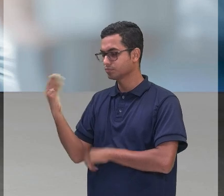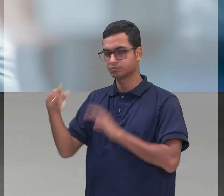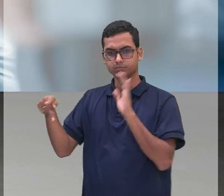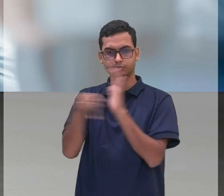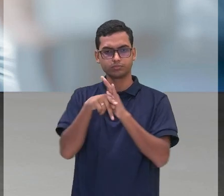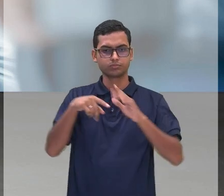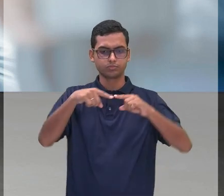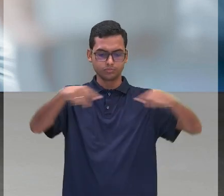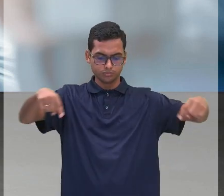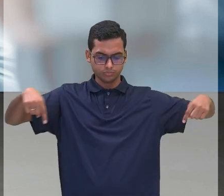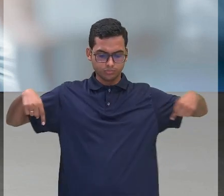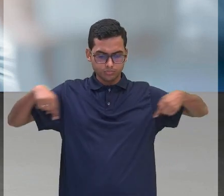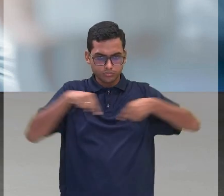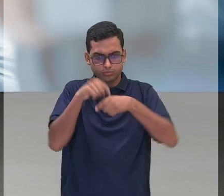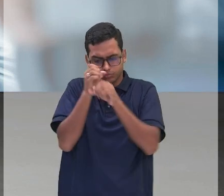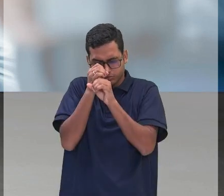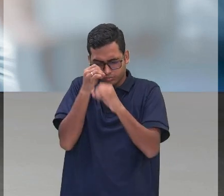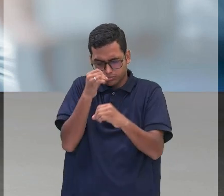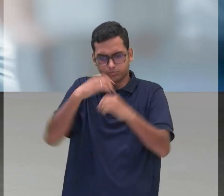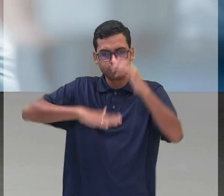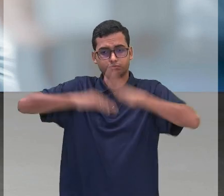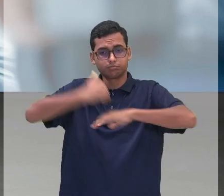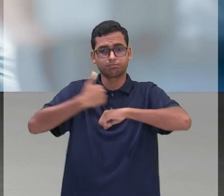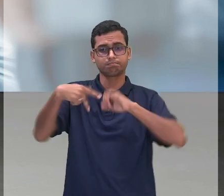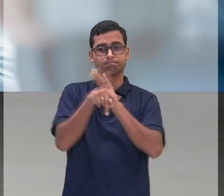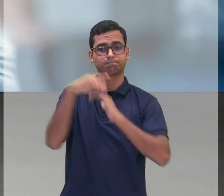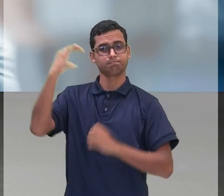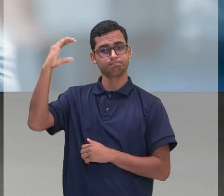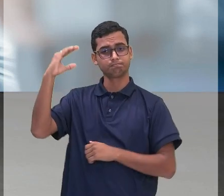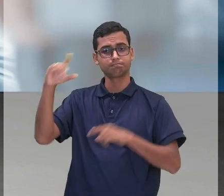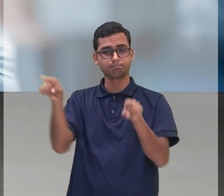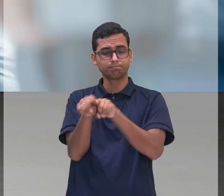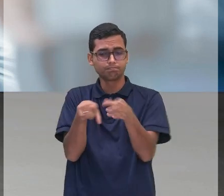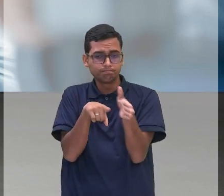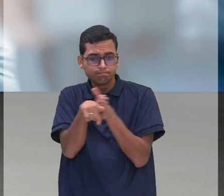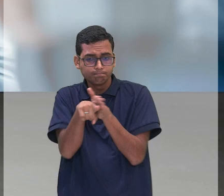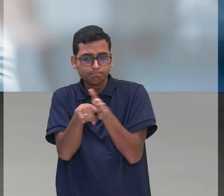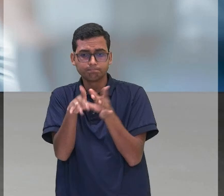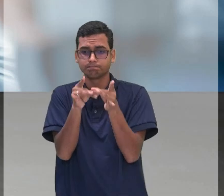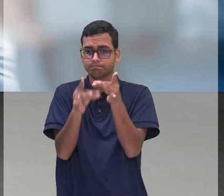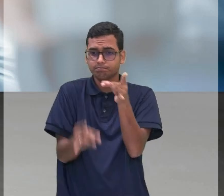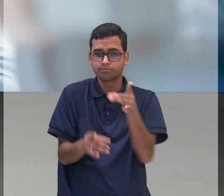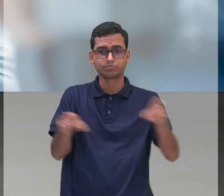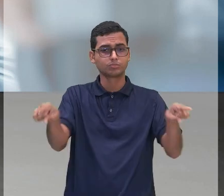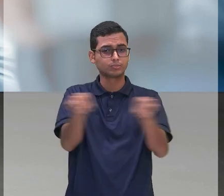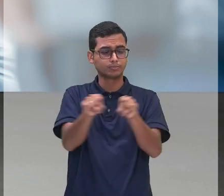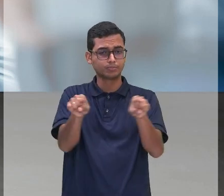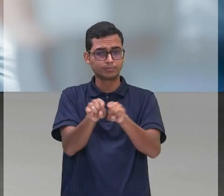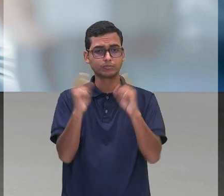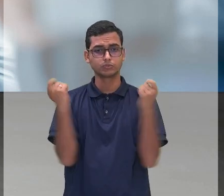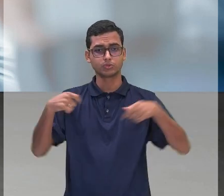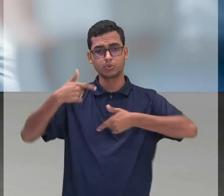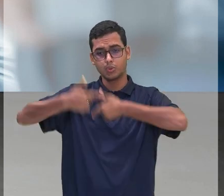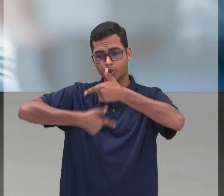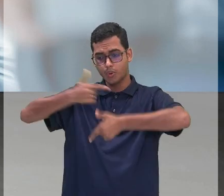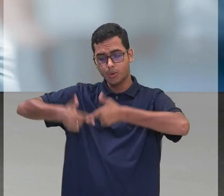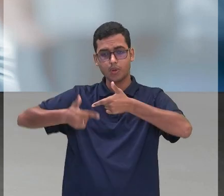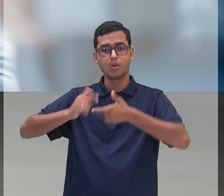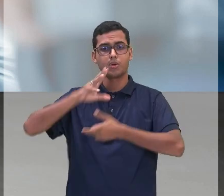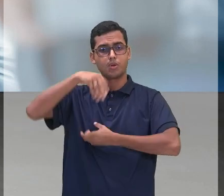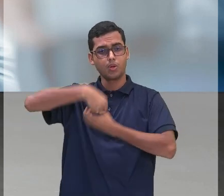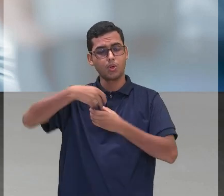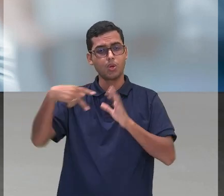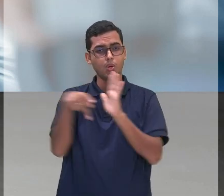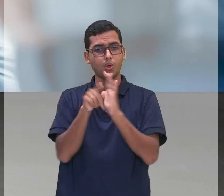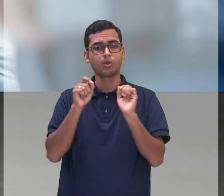laboratório, né? Pode ser ali um cientista que está realizando alguma pesquisa, que pode estar trabalhando com